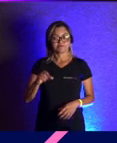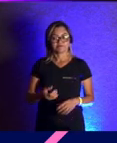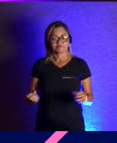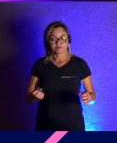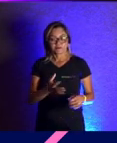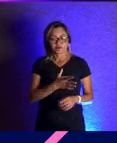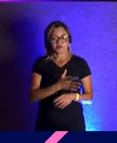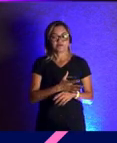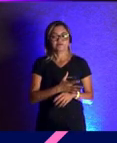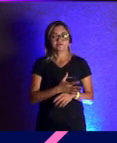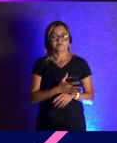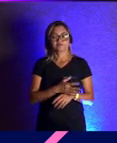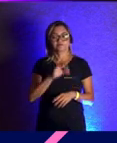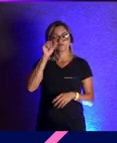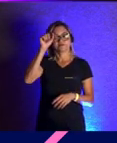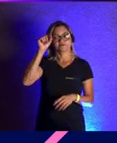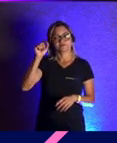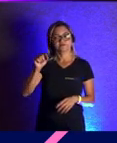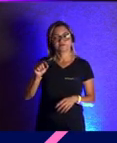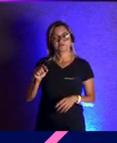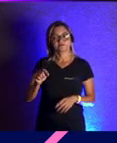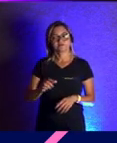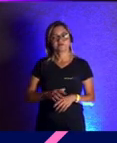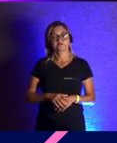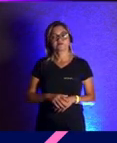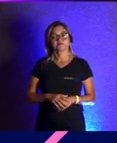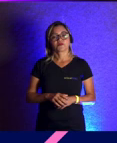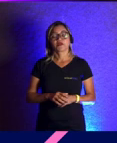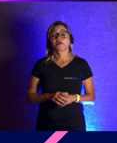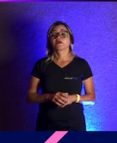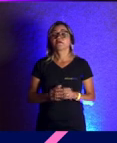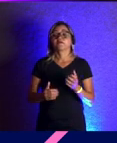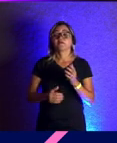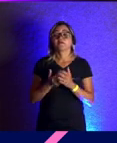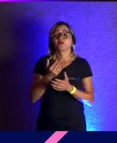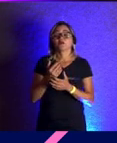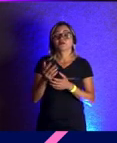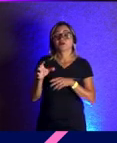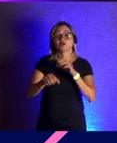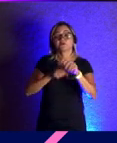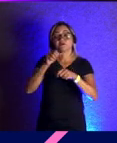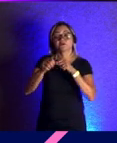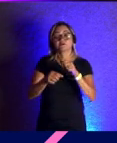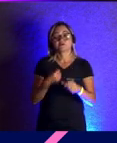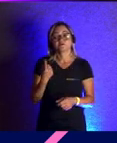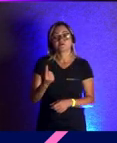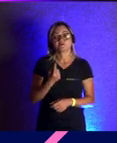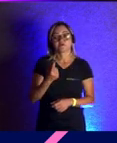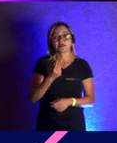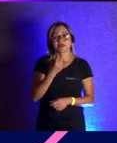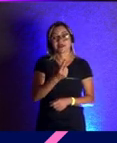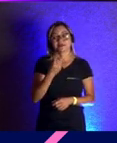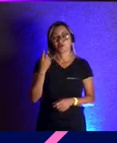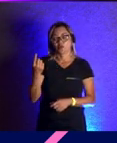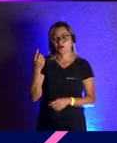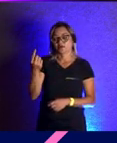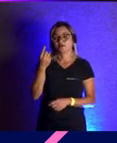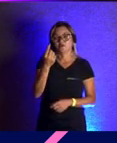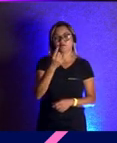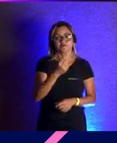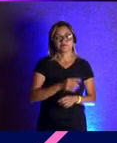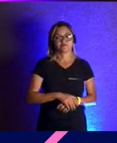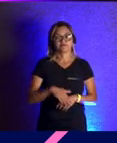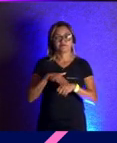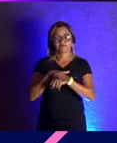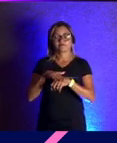Né? E esse mapeamento que a gente fez, como não havia dados, ele partiu de uma busca individual, caso a caso. Eu não comentei